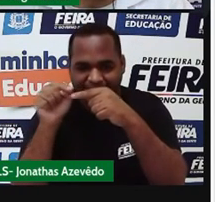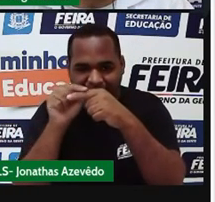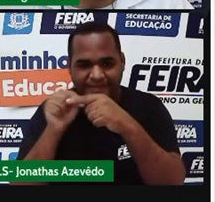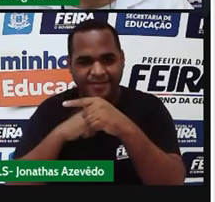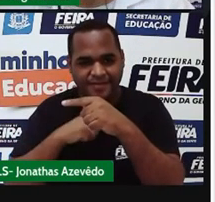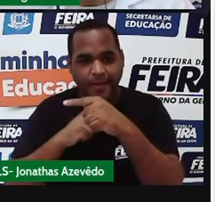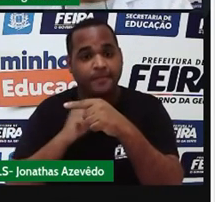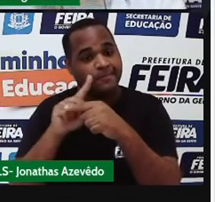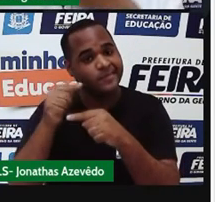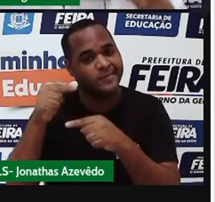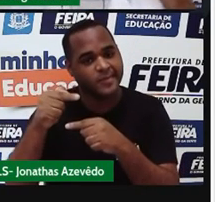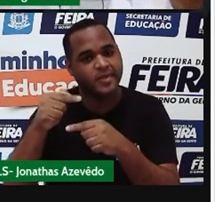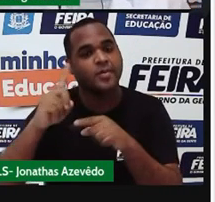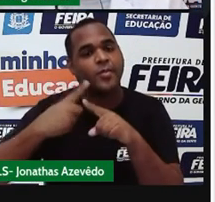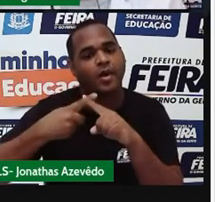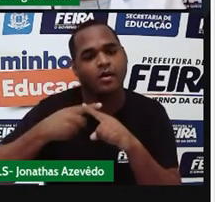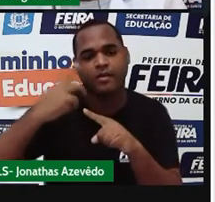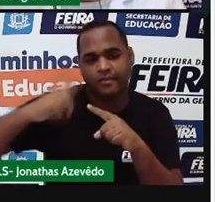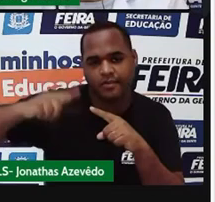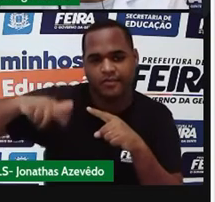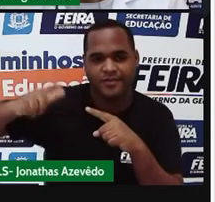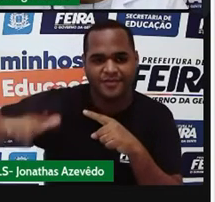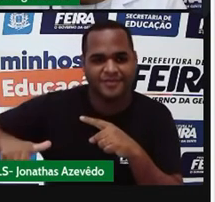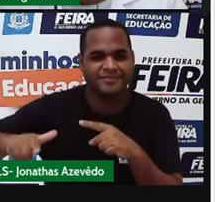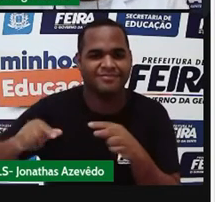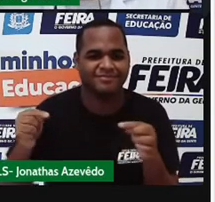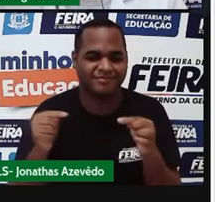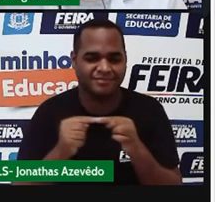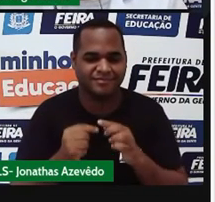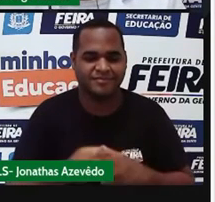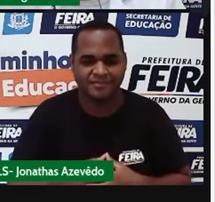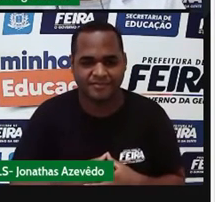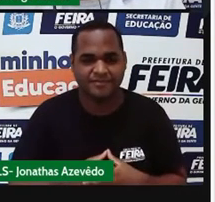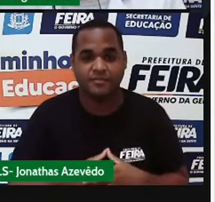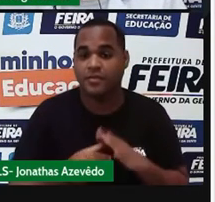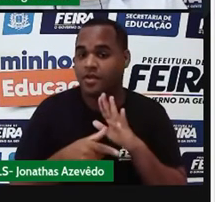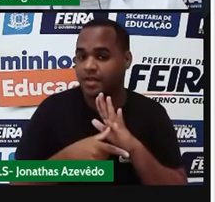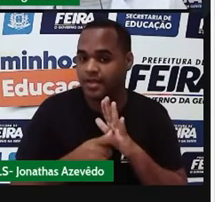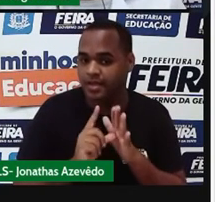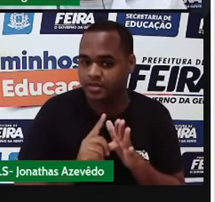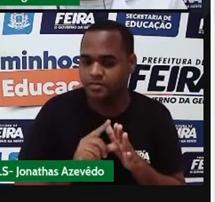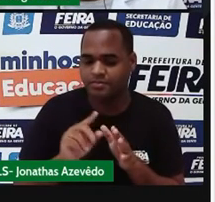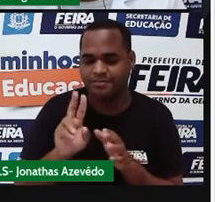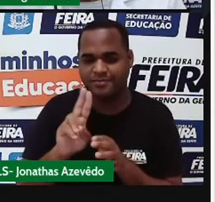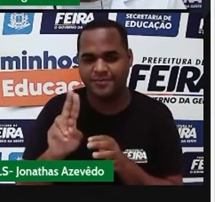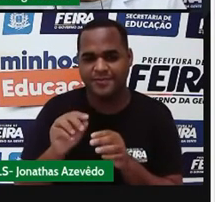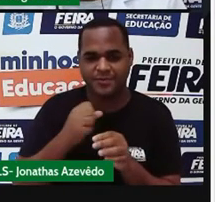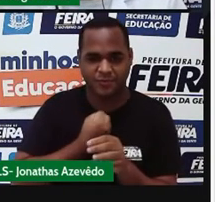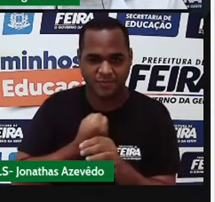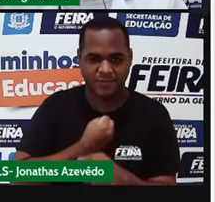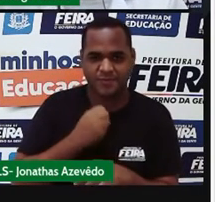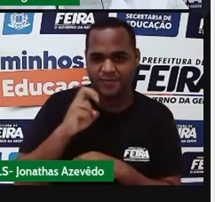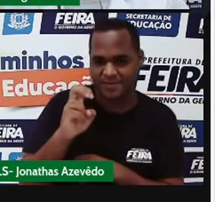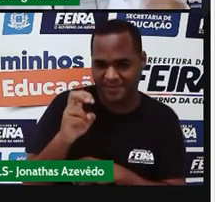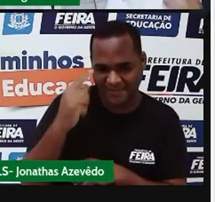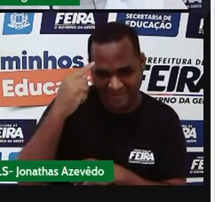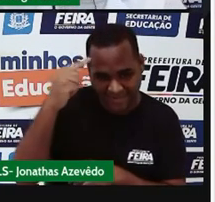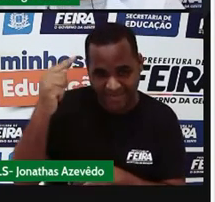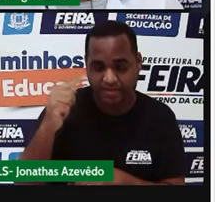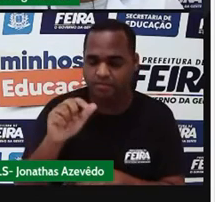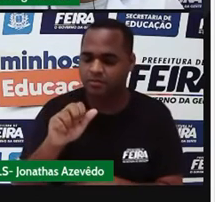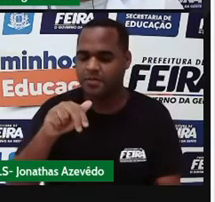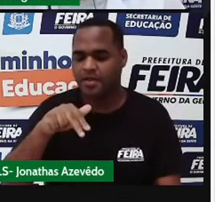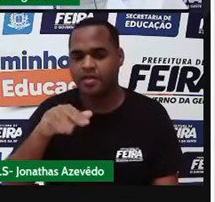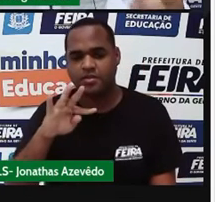esse número que aparece antes do número que vai se repetir a gente chama diante período tá então quando você